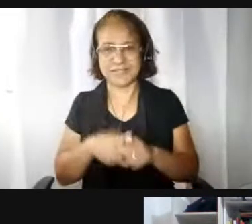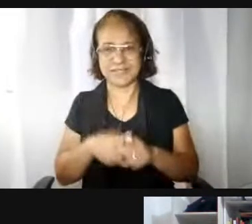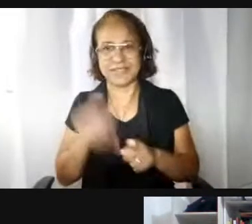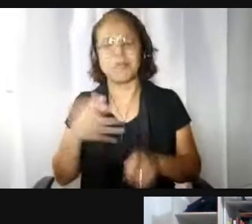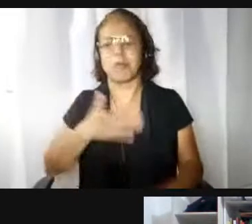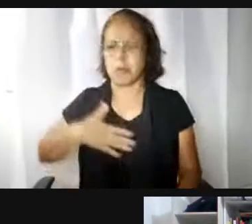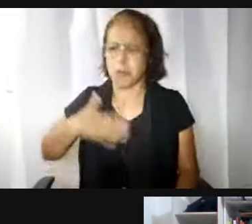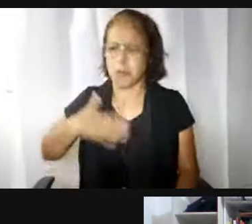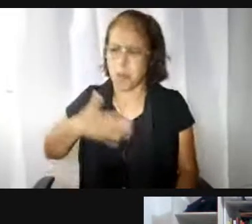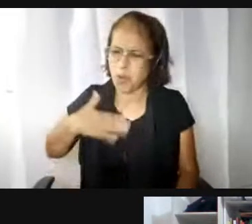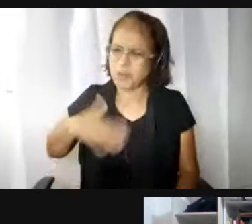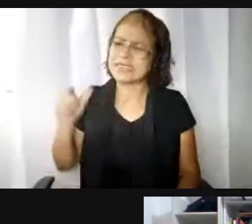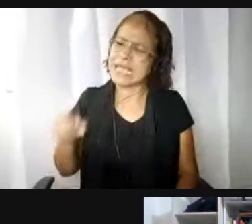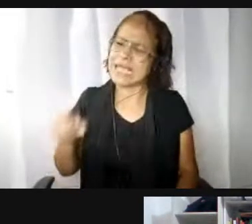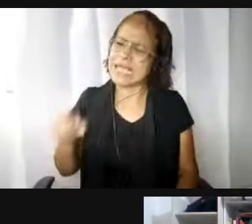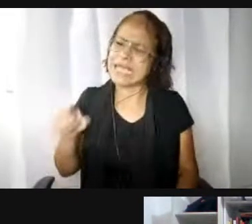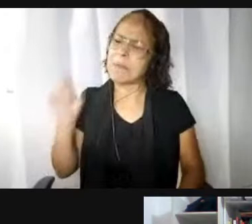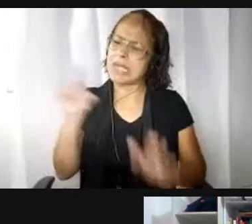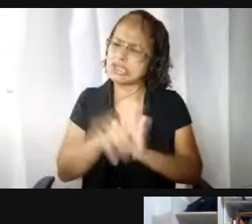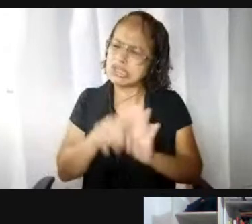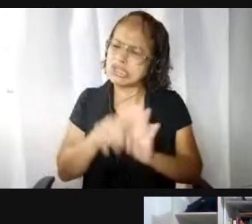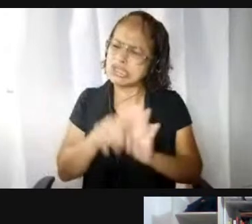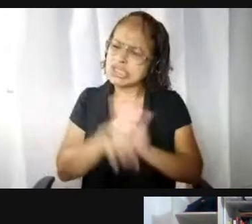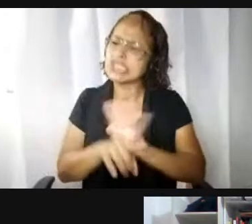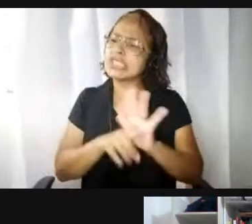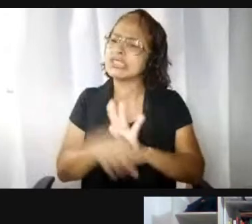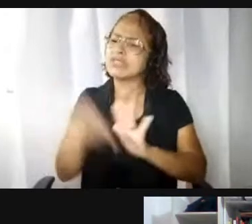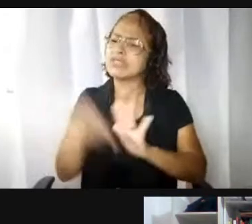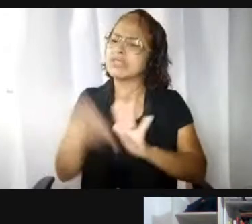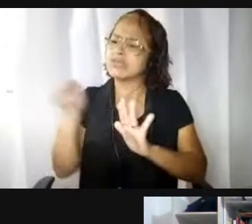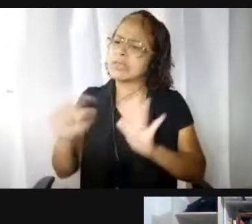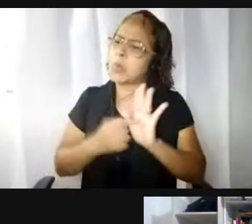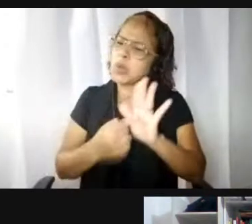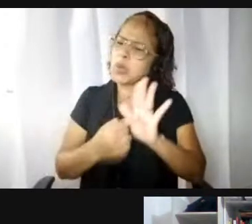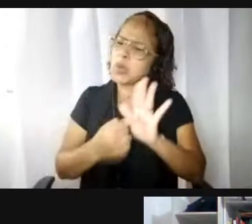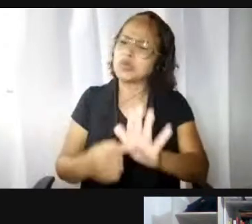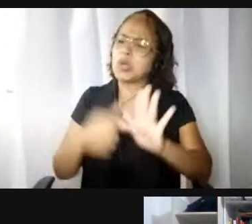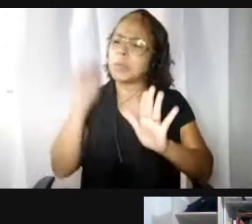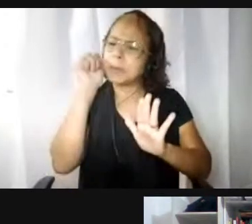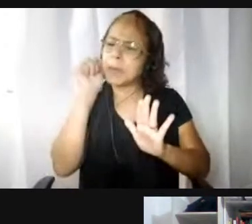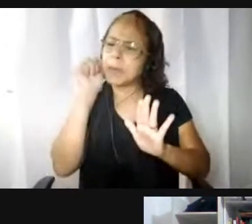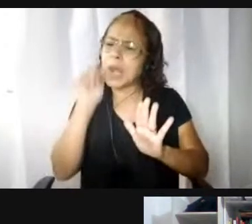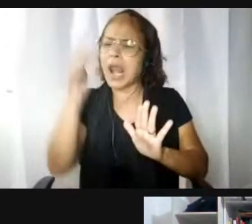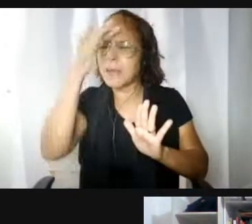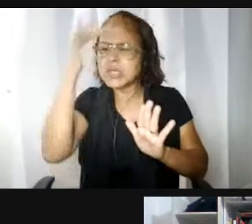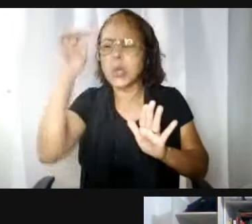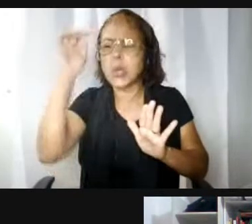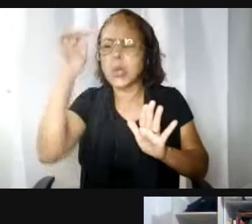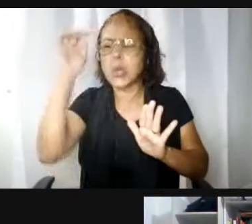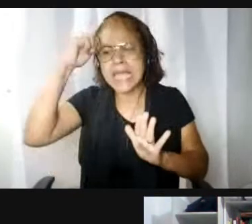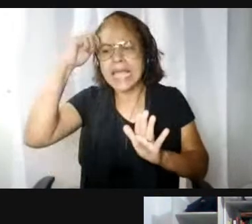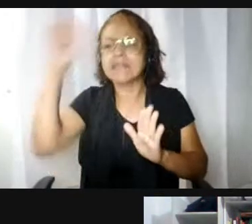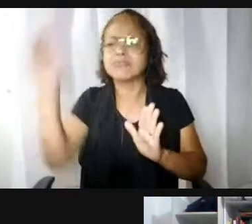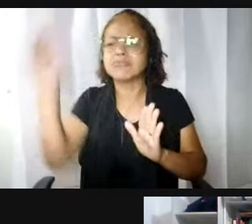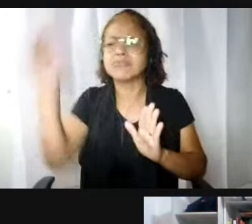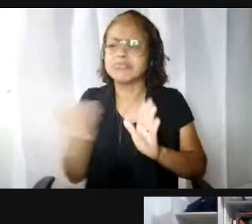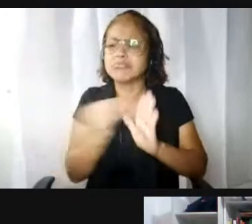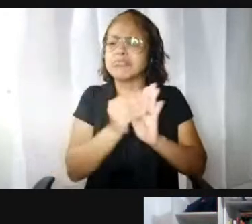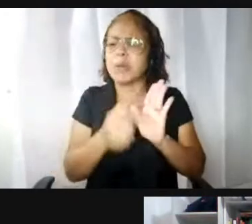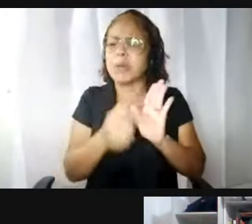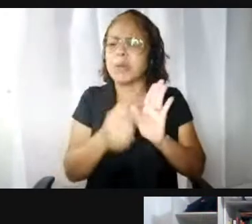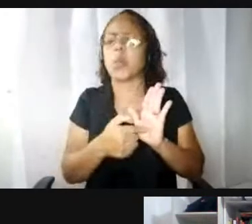negras que você destacou na sua fala. Você até comenta um pouquinho mais lá para o final do encerramento. E a Aline. Nossa querida Aline,